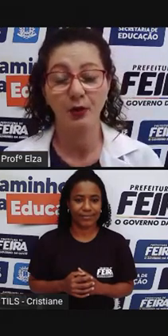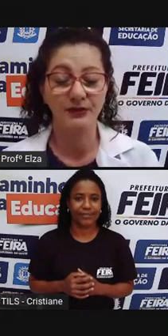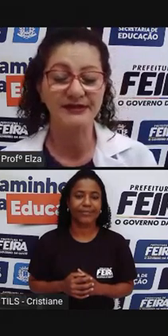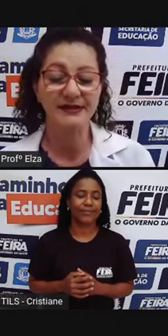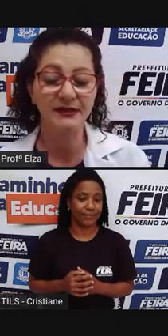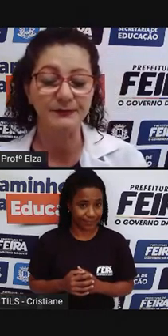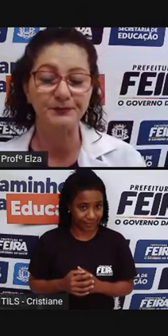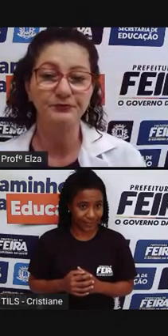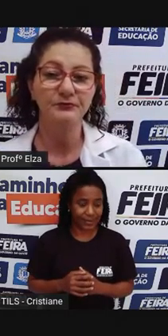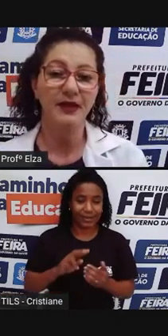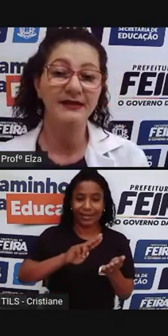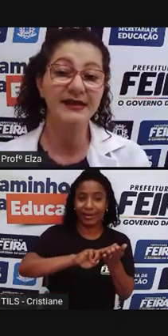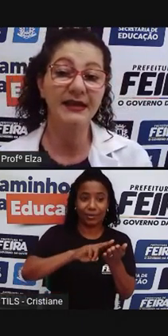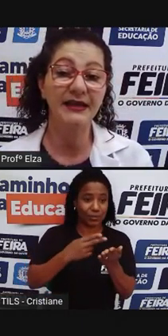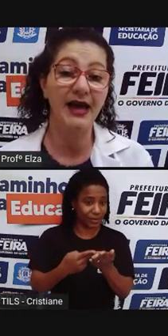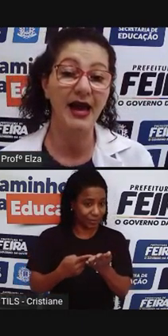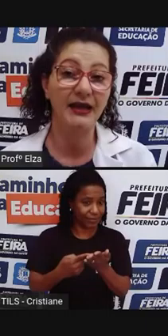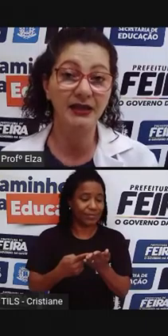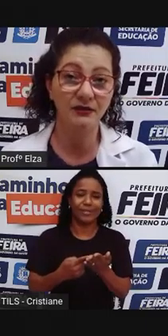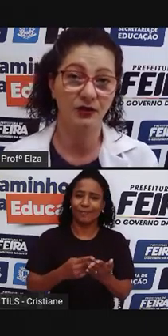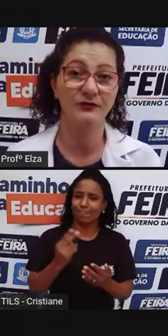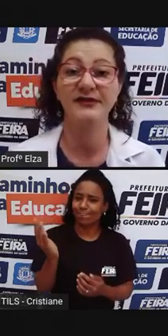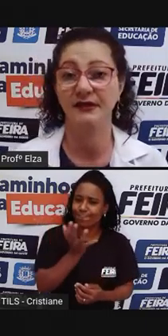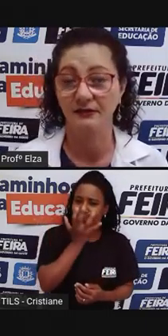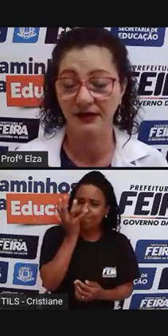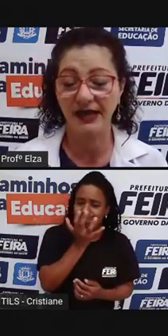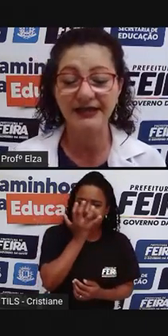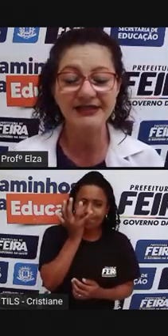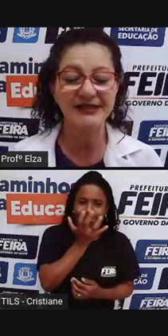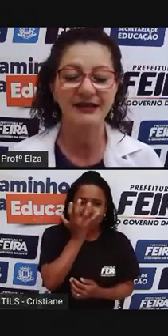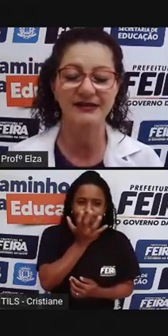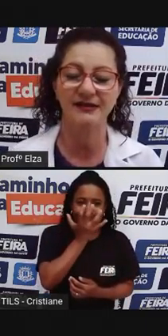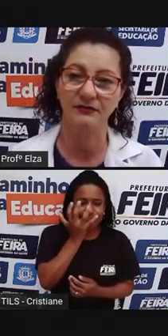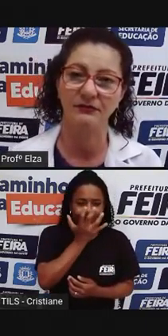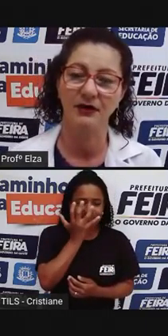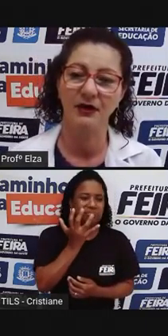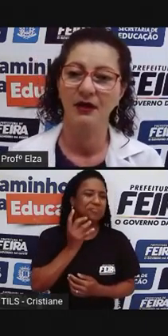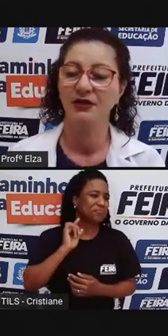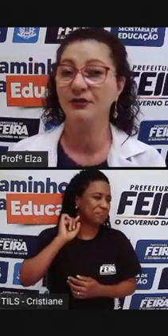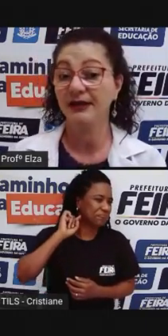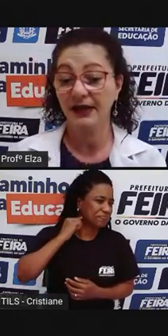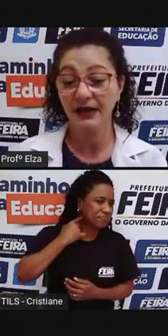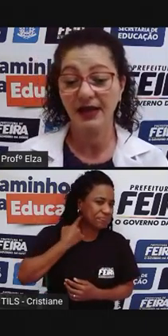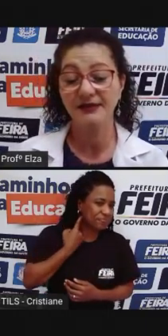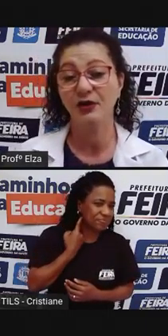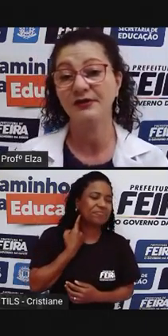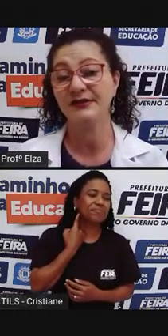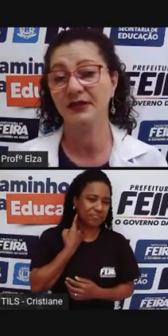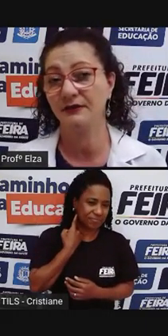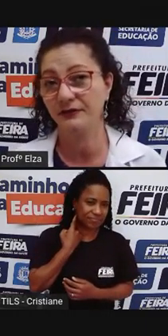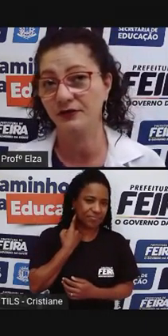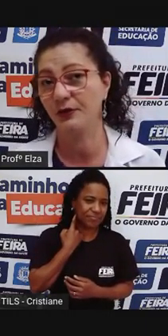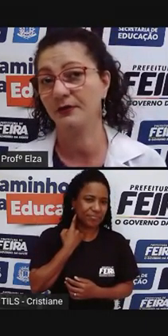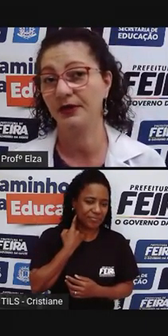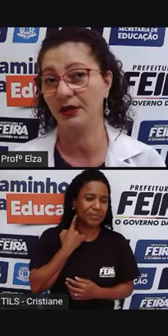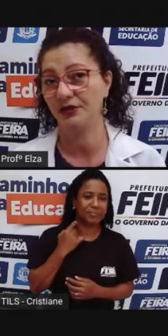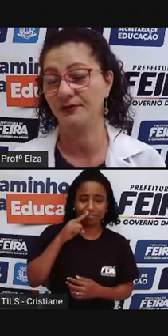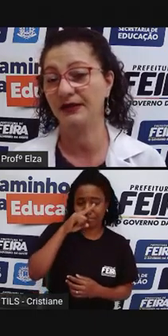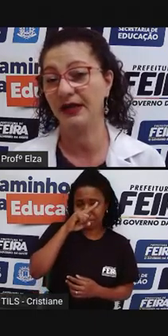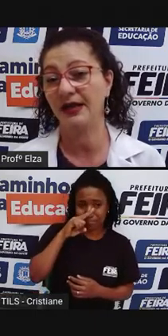a poluição seria a introdução, né, a inserção de materiais nocivos no